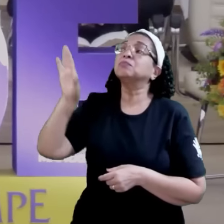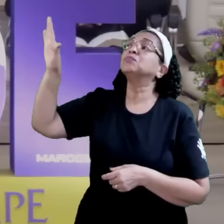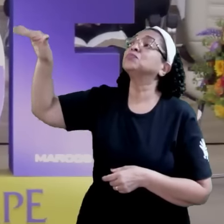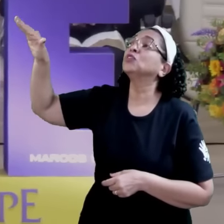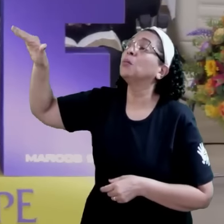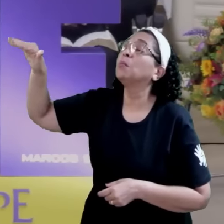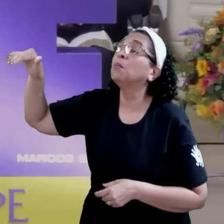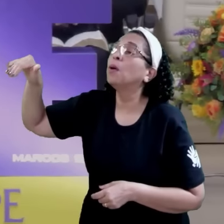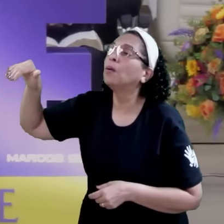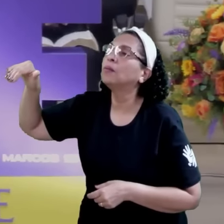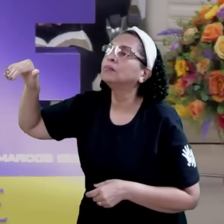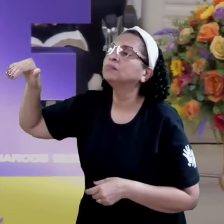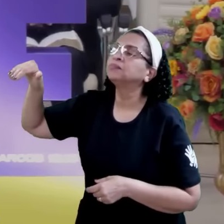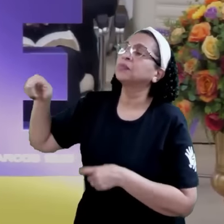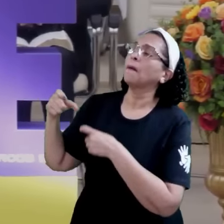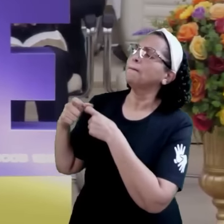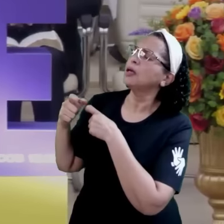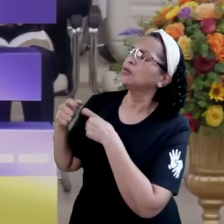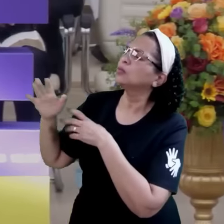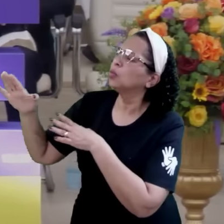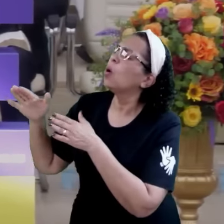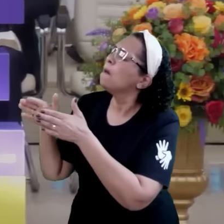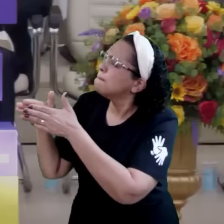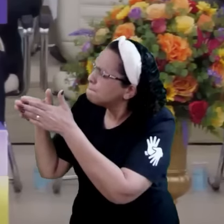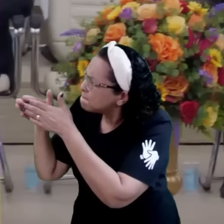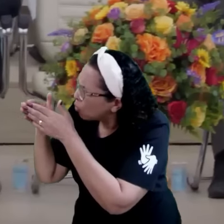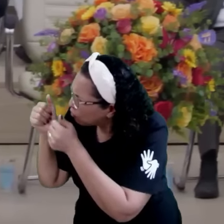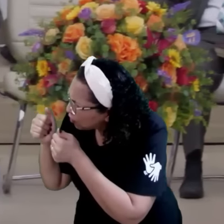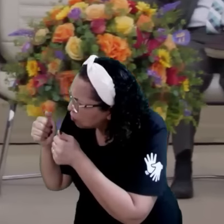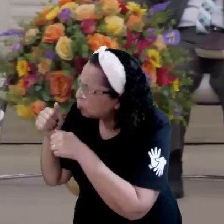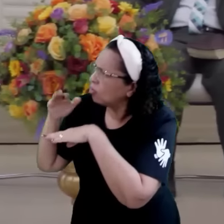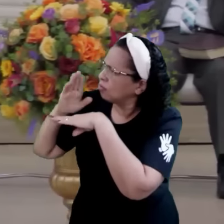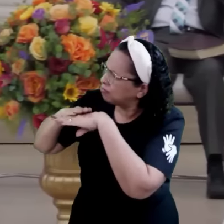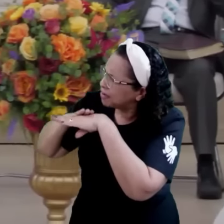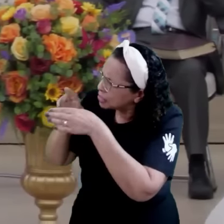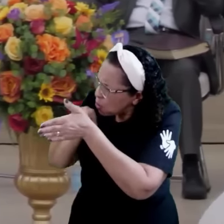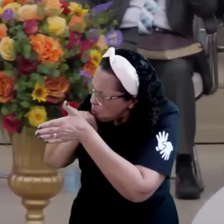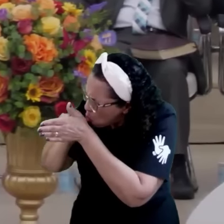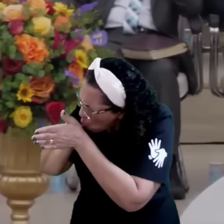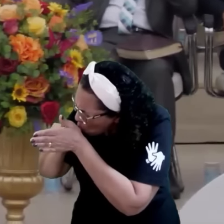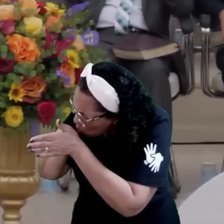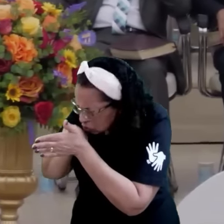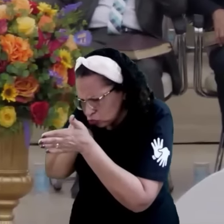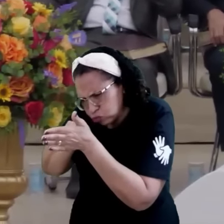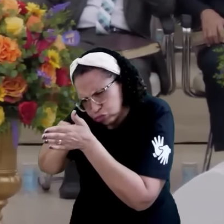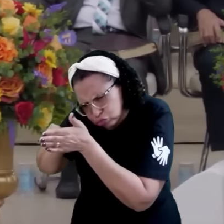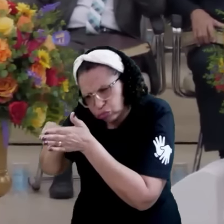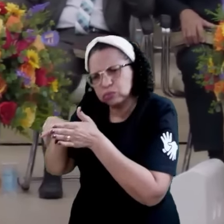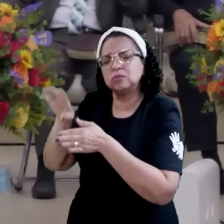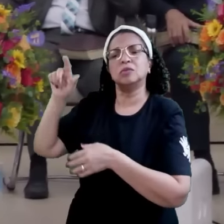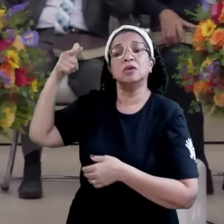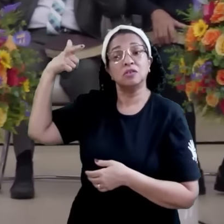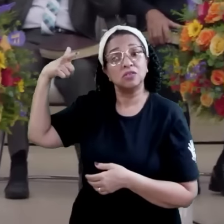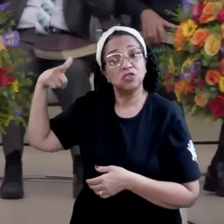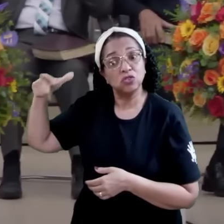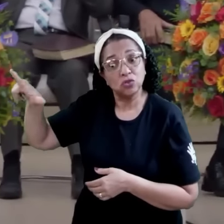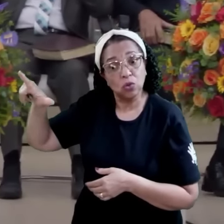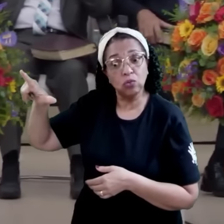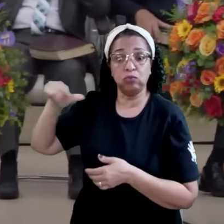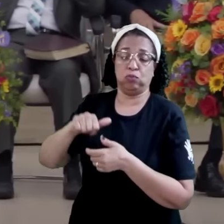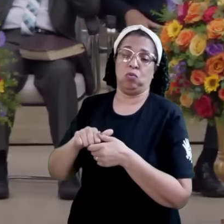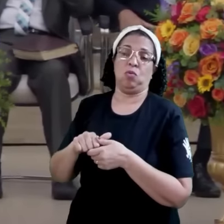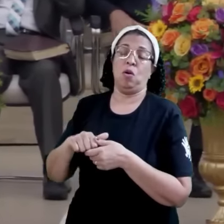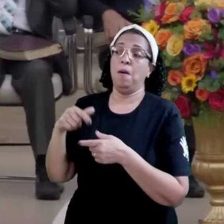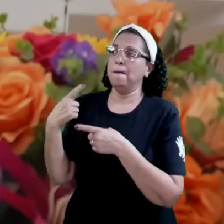glória e prepar o melhor o médico olhou para ele e falou Mas quem falou pra senhora pro senhor que tua filha tá curada ainda não caiu um pelo do corpo dela